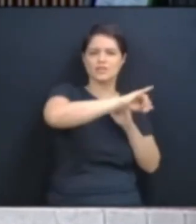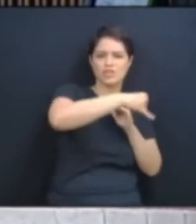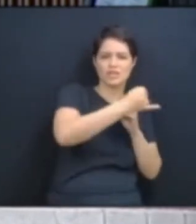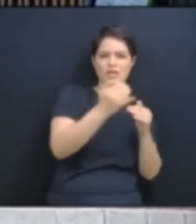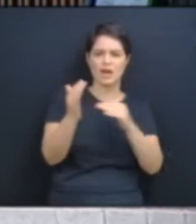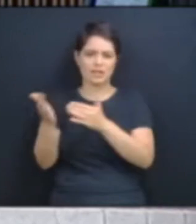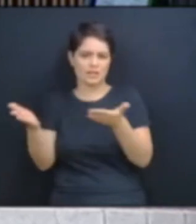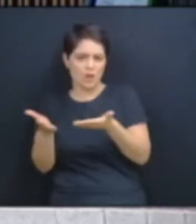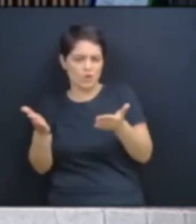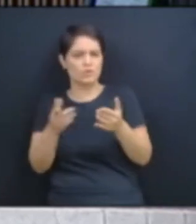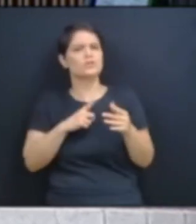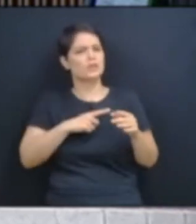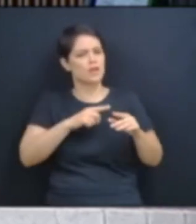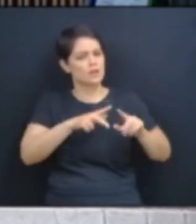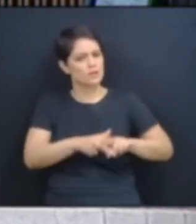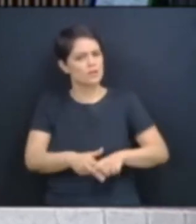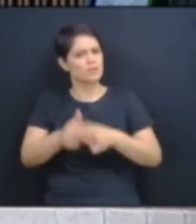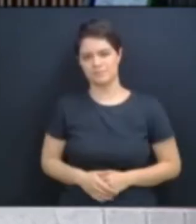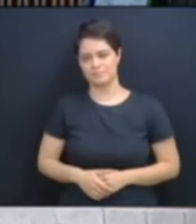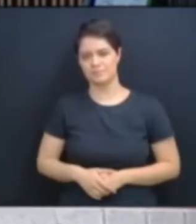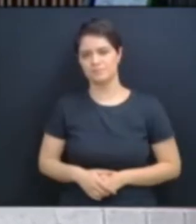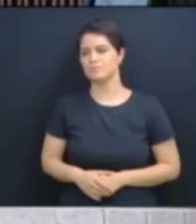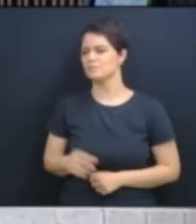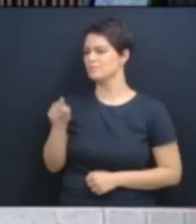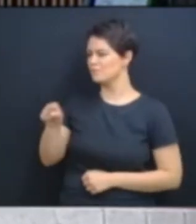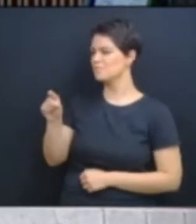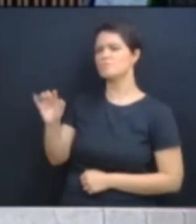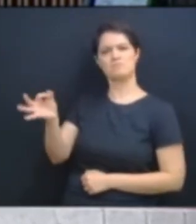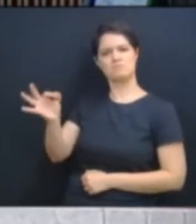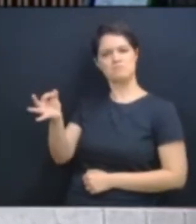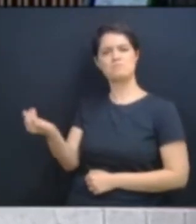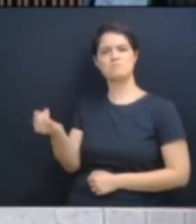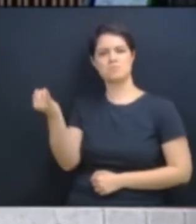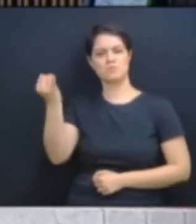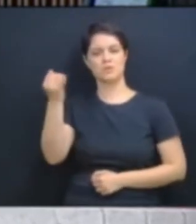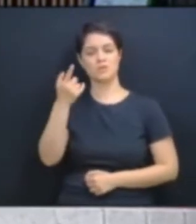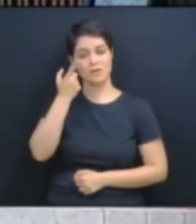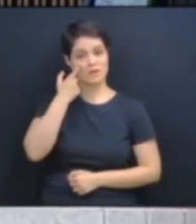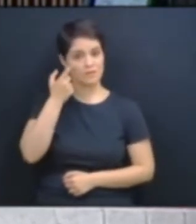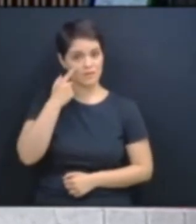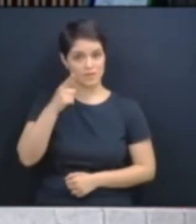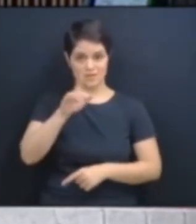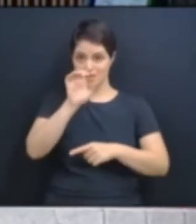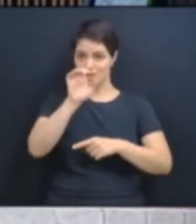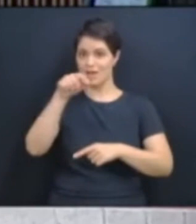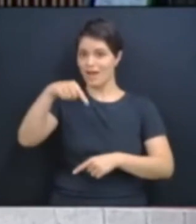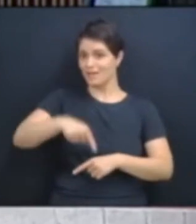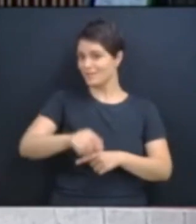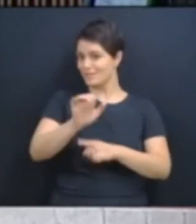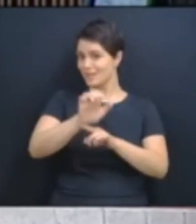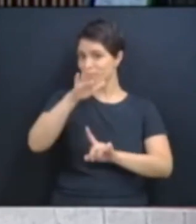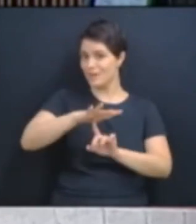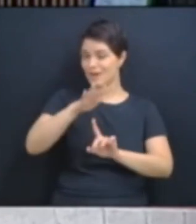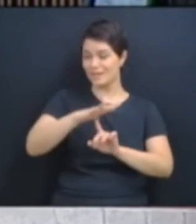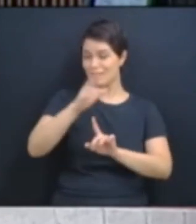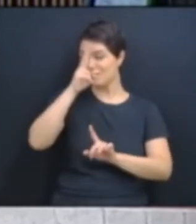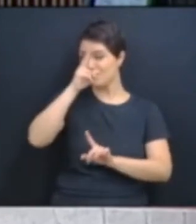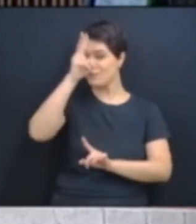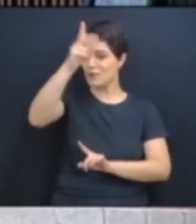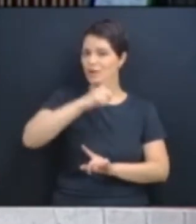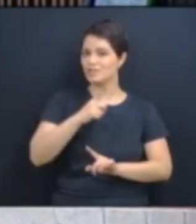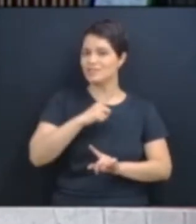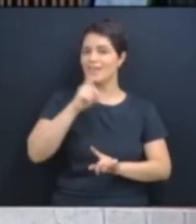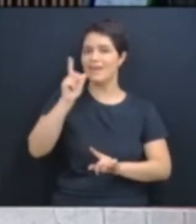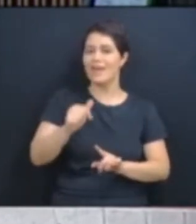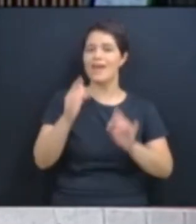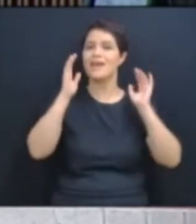as audiências públicas esperavam do nosso povo. O que move o nosso Estado é o transporte de cargas. O preço que o povo paga